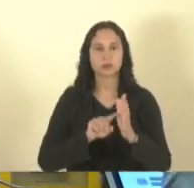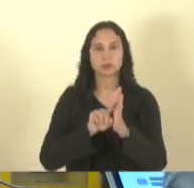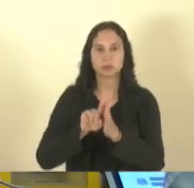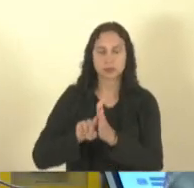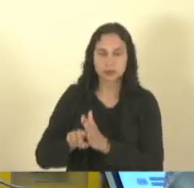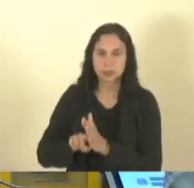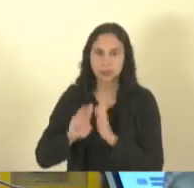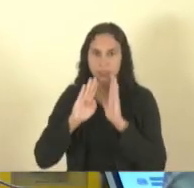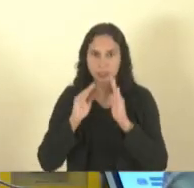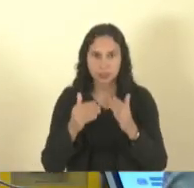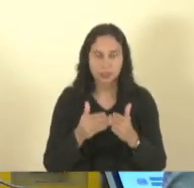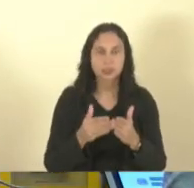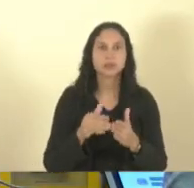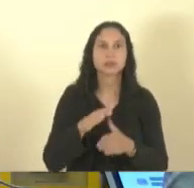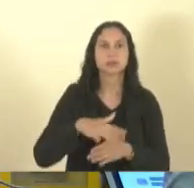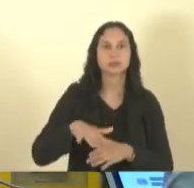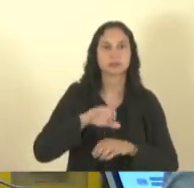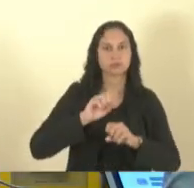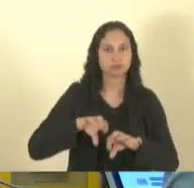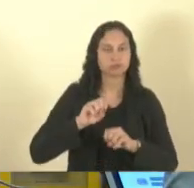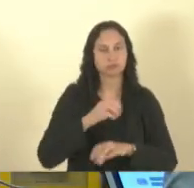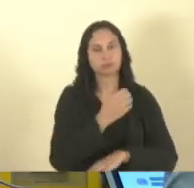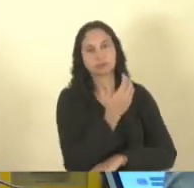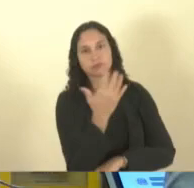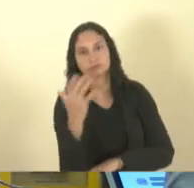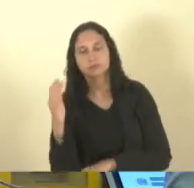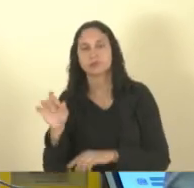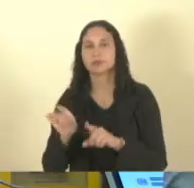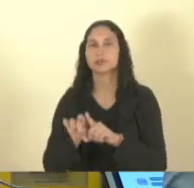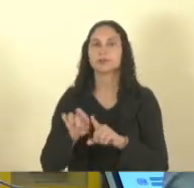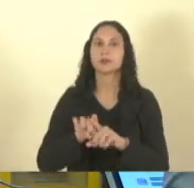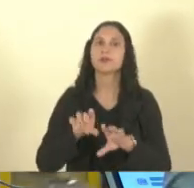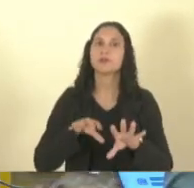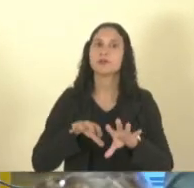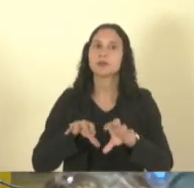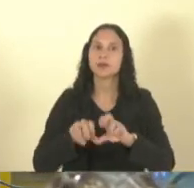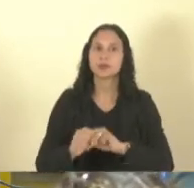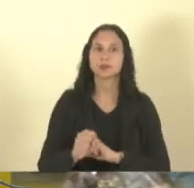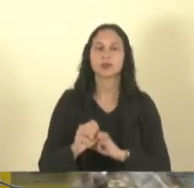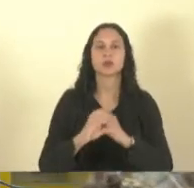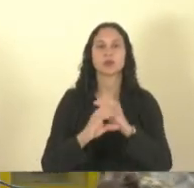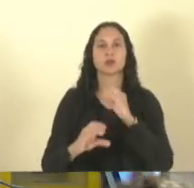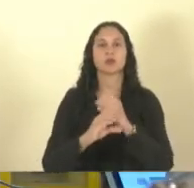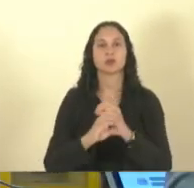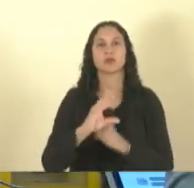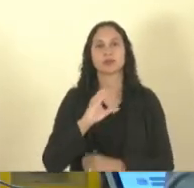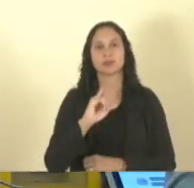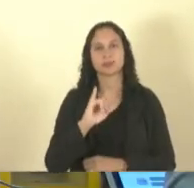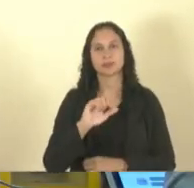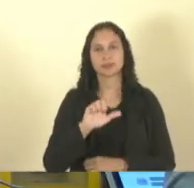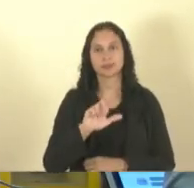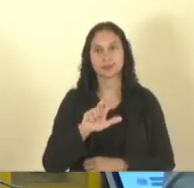em gestão e educação ambiental e bacharel em engenharia civil.